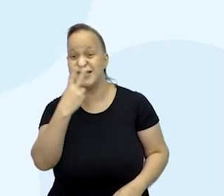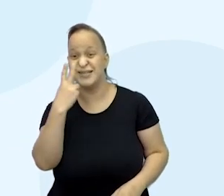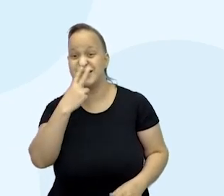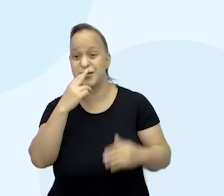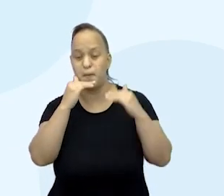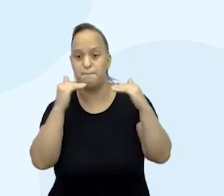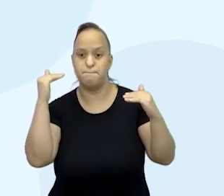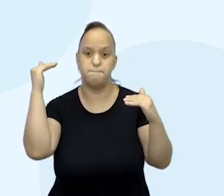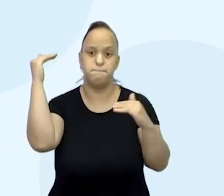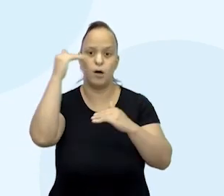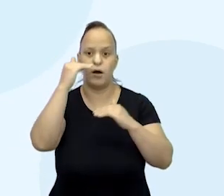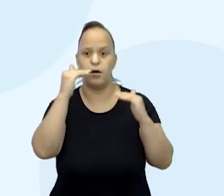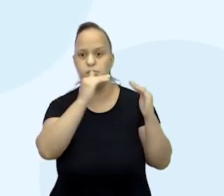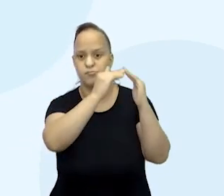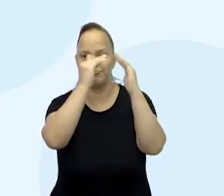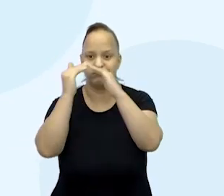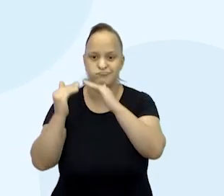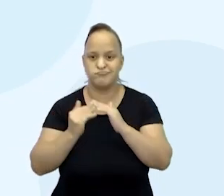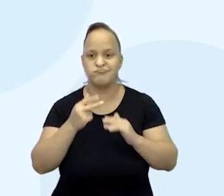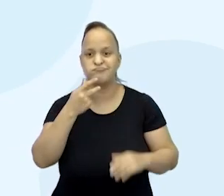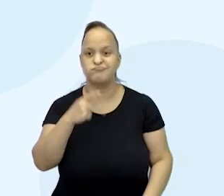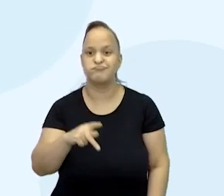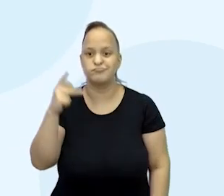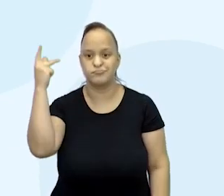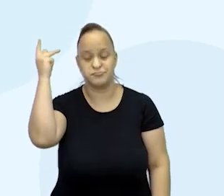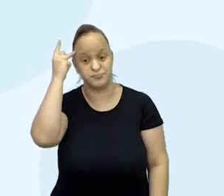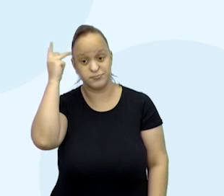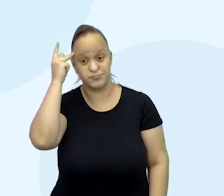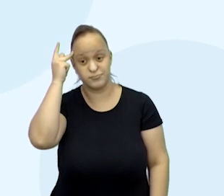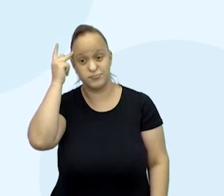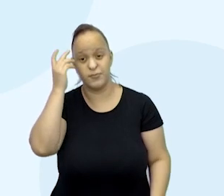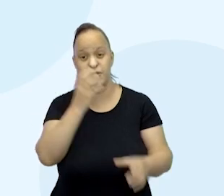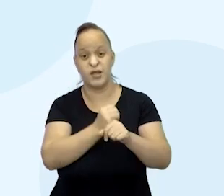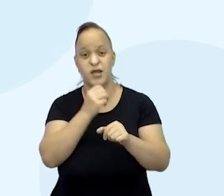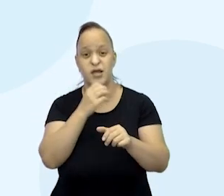estado de São Paulo, com